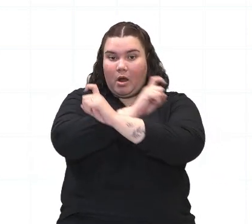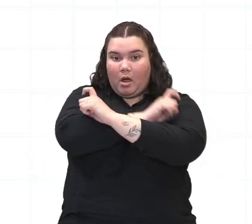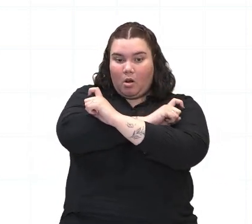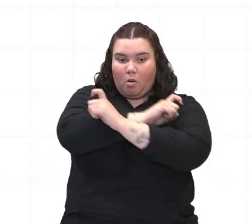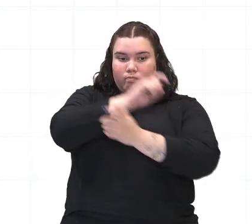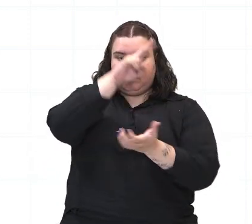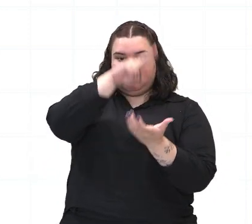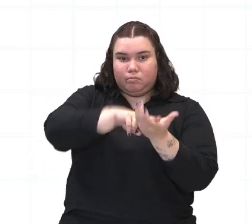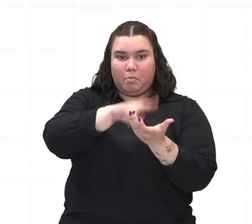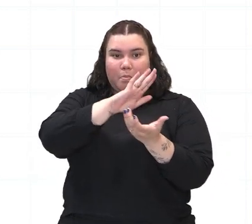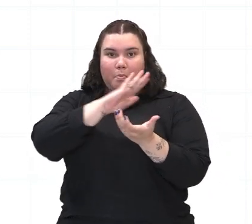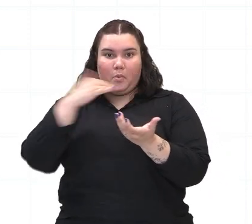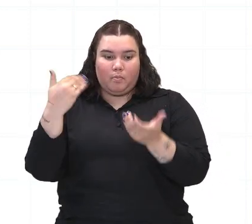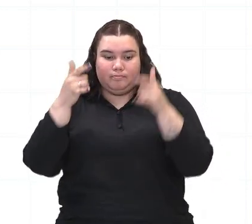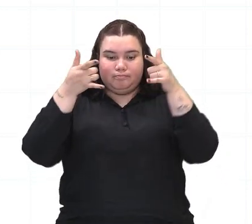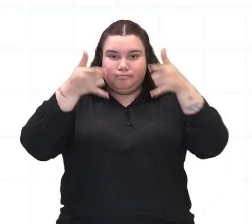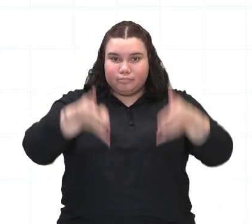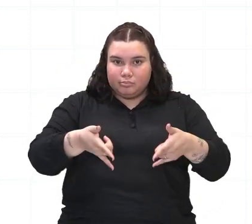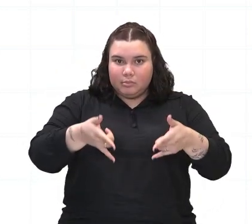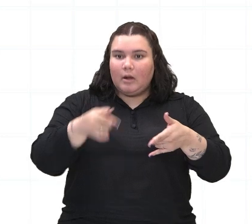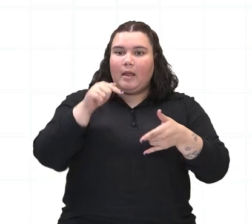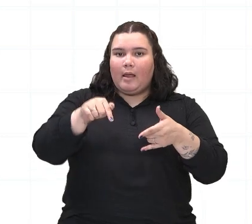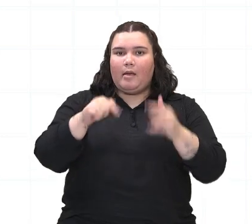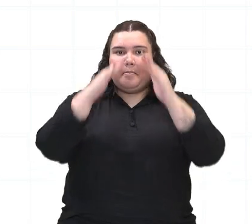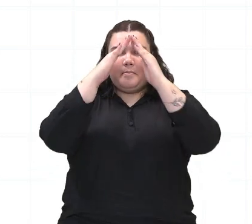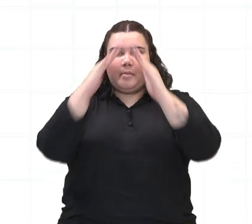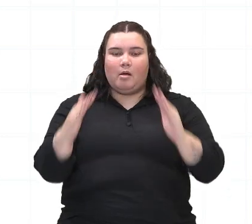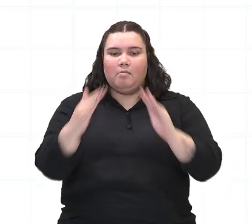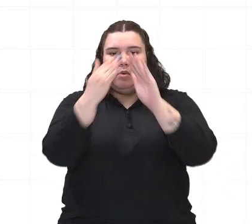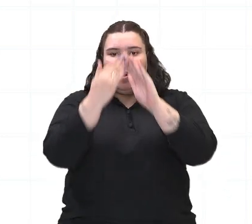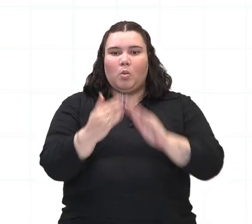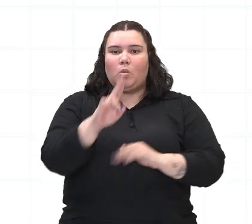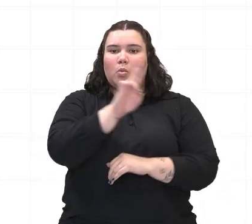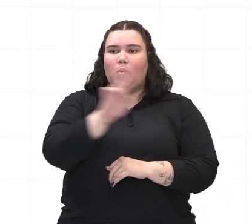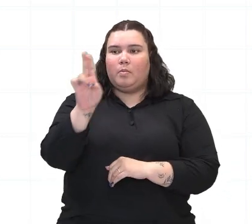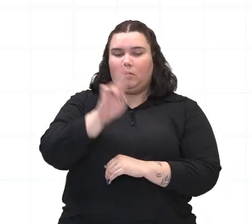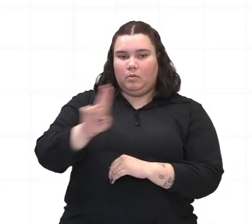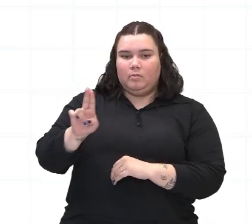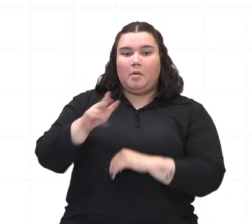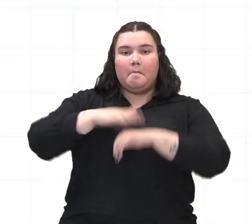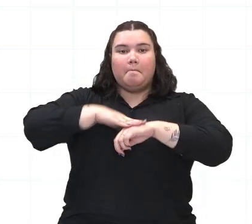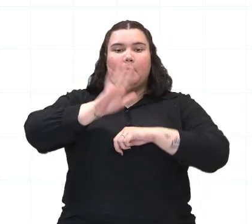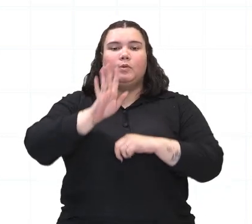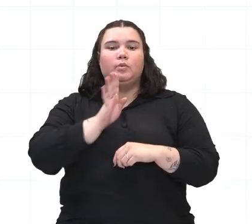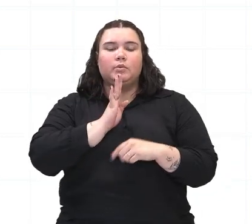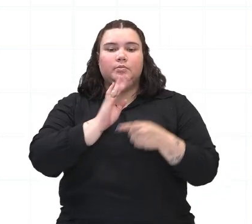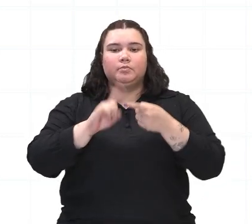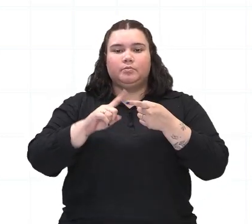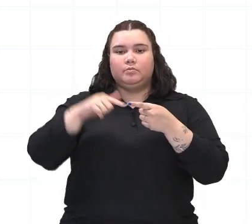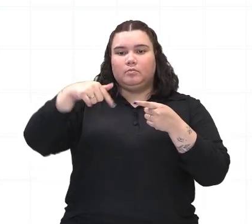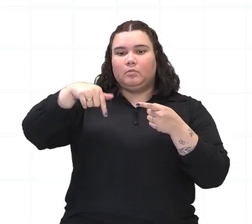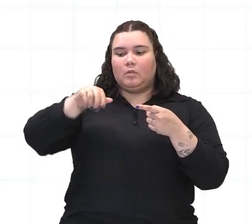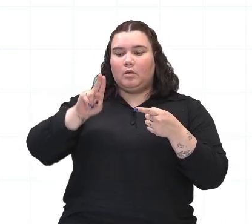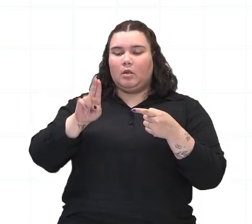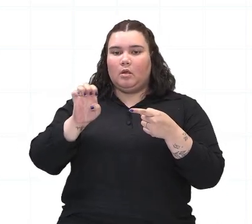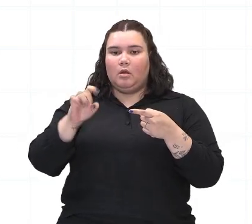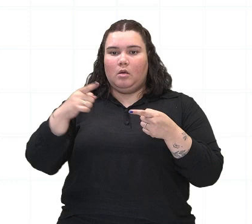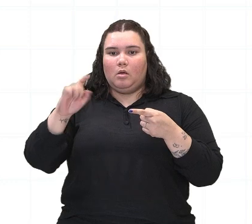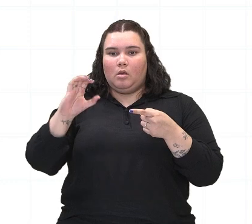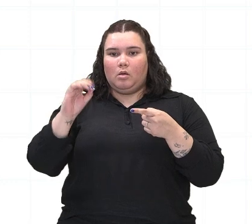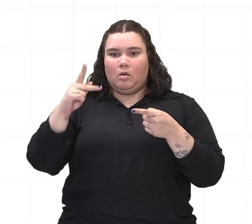que foi ali sepultado e as mais conhecidas são kelps